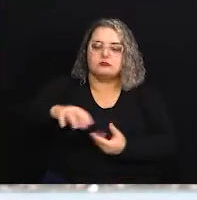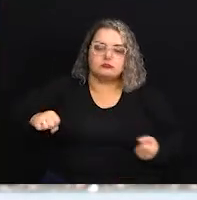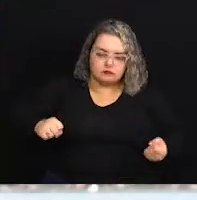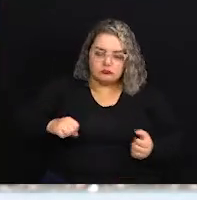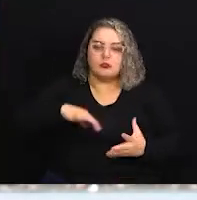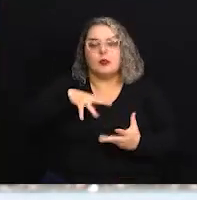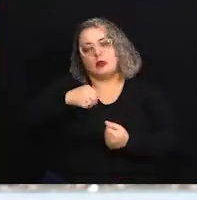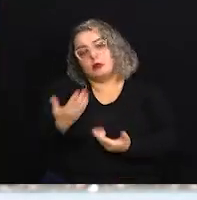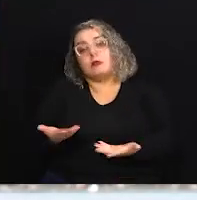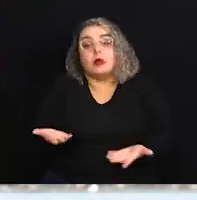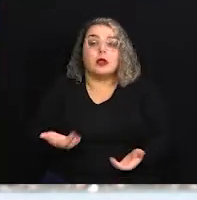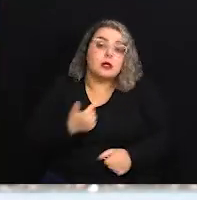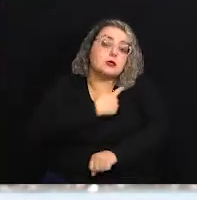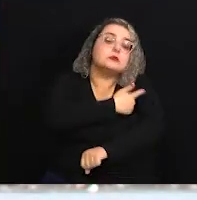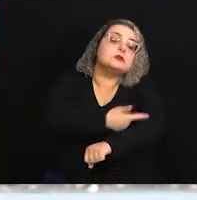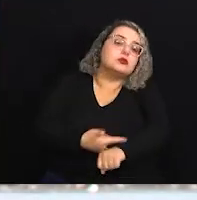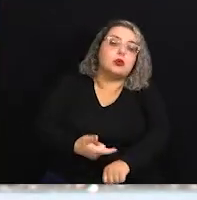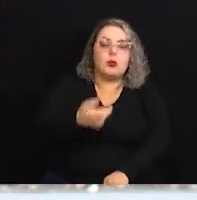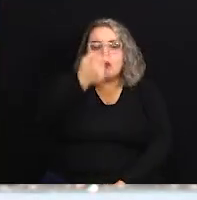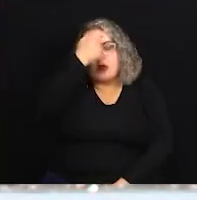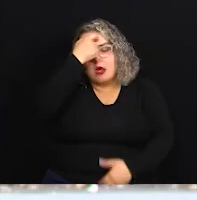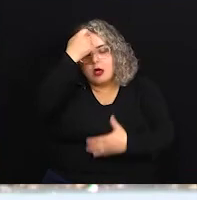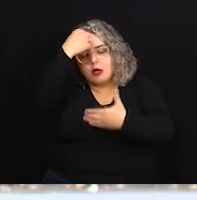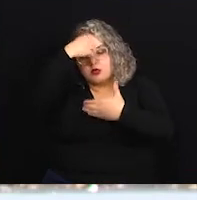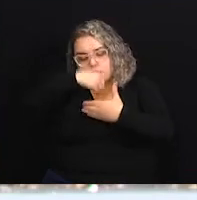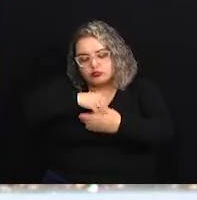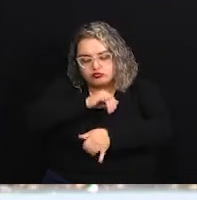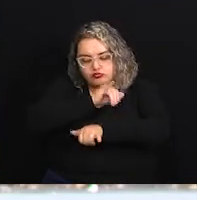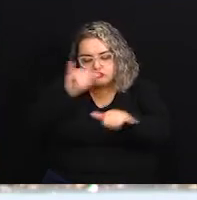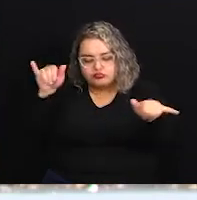mundo mais sustentável. Mas a educação, a